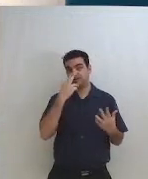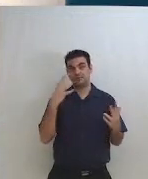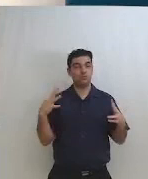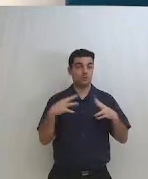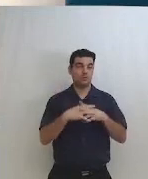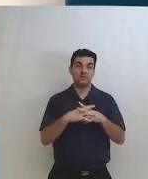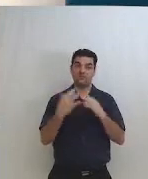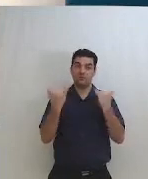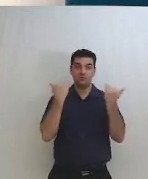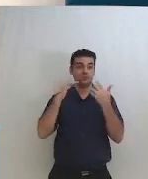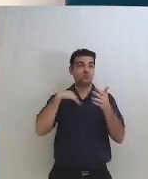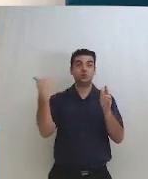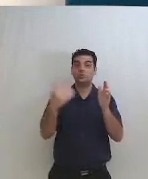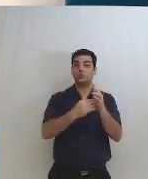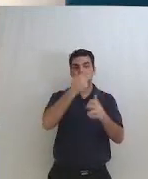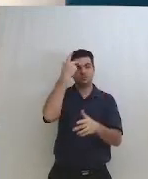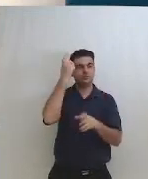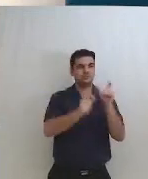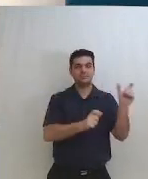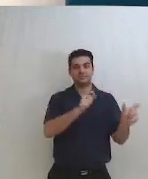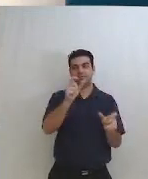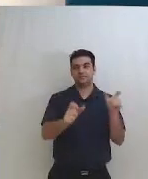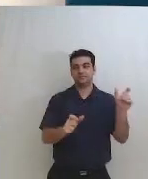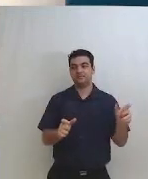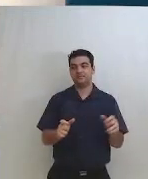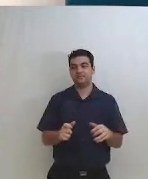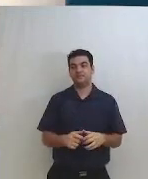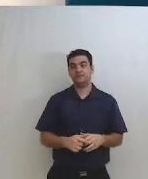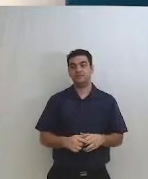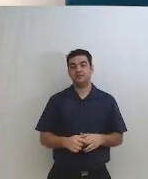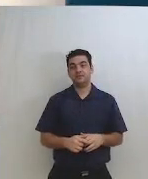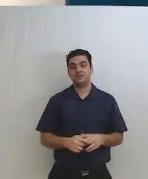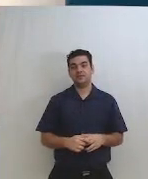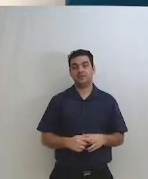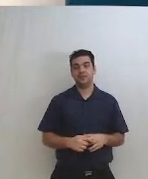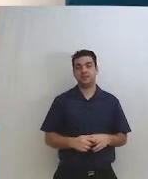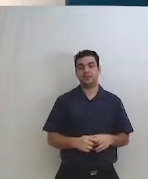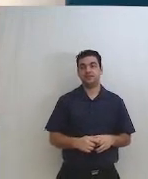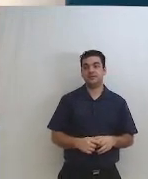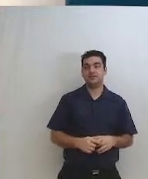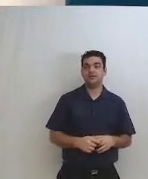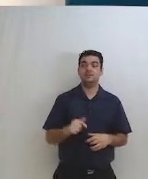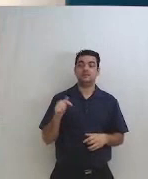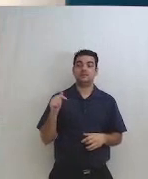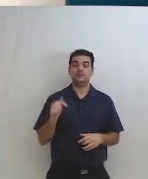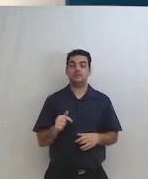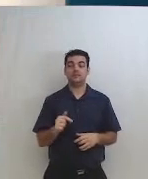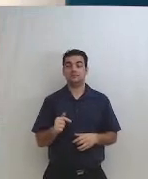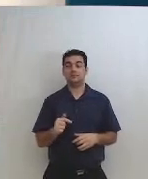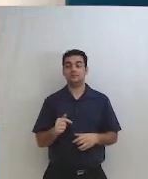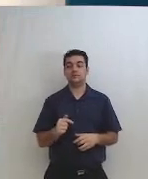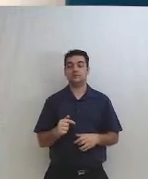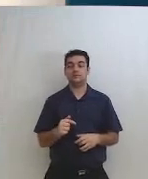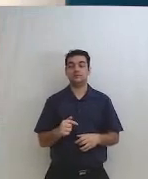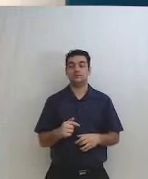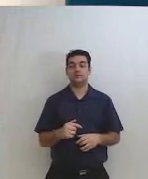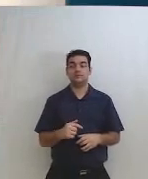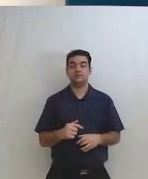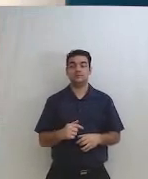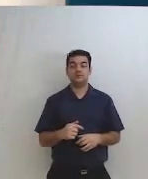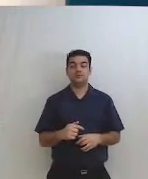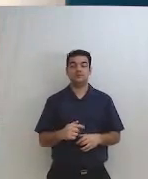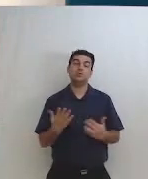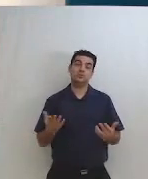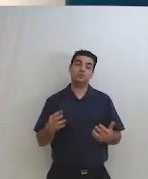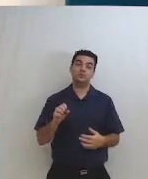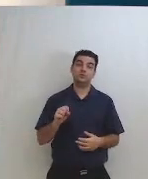as pessoas que estavam, e aqui o período de tempo foi bem determinado. Acho que nesse ponto, e o Sebastião há de concordar